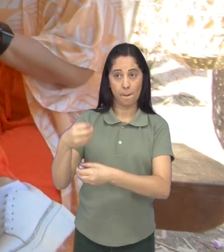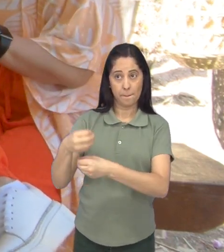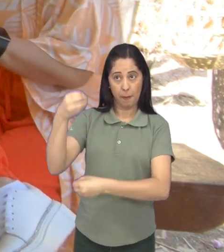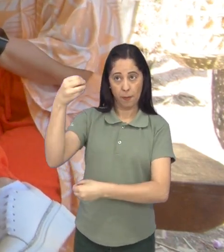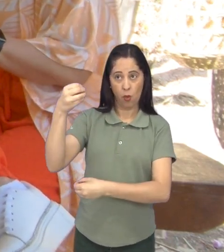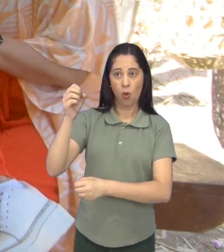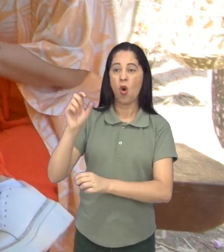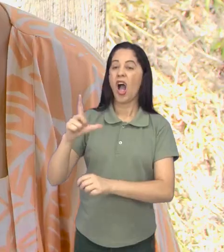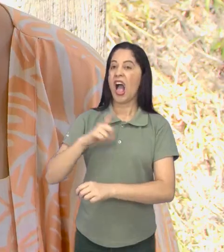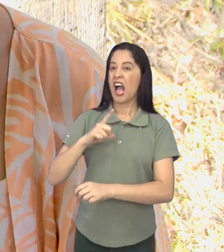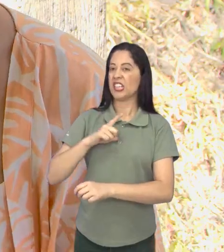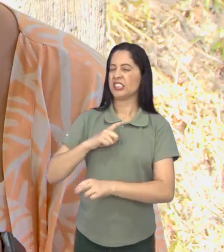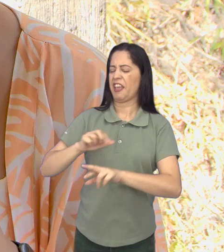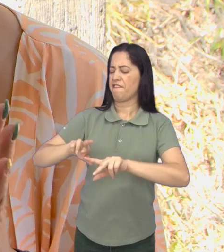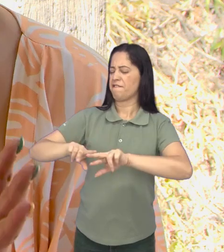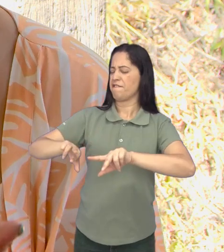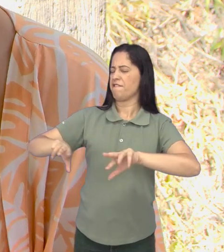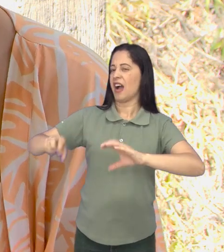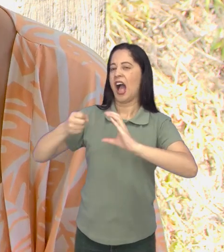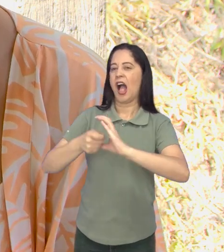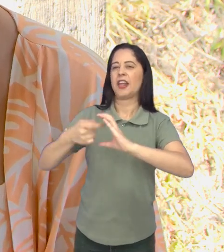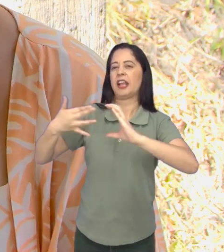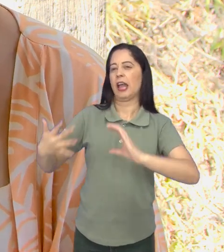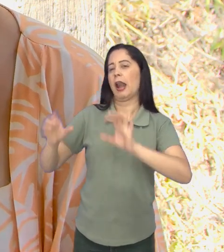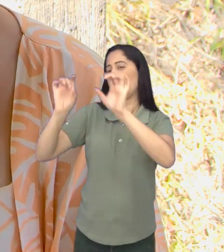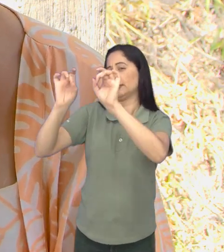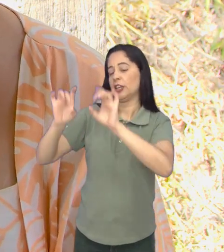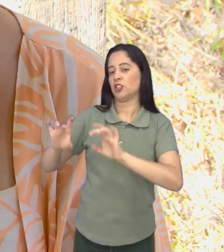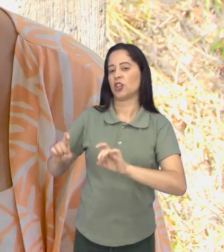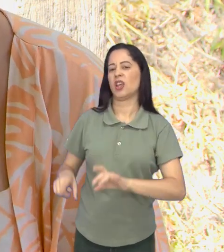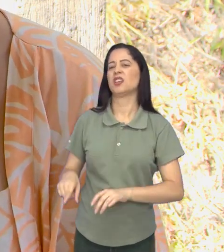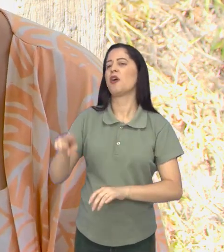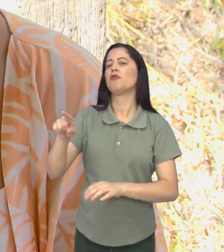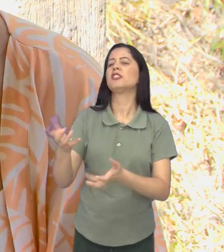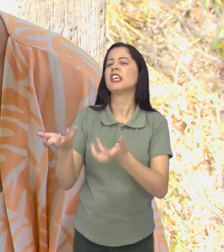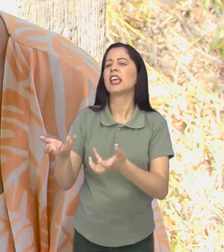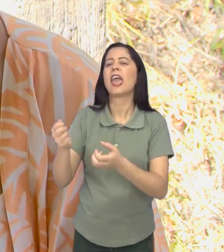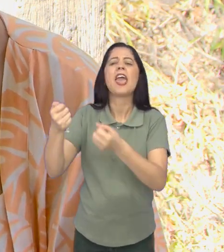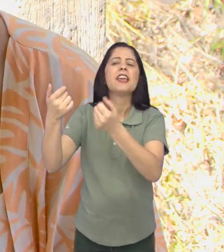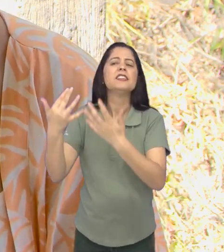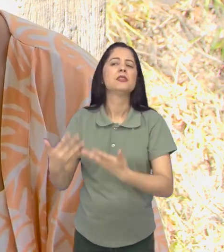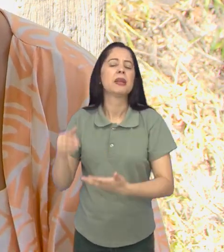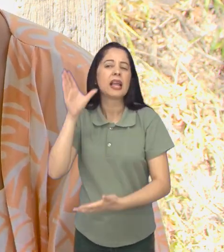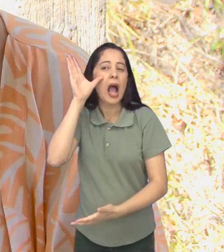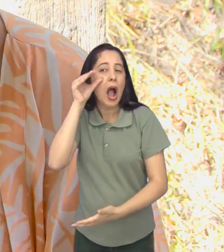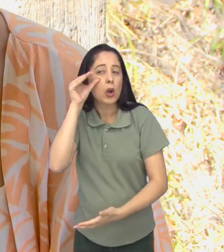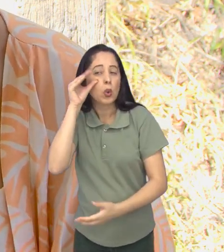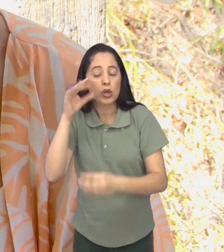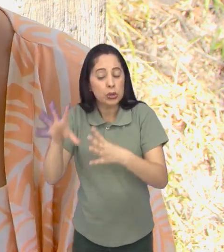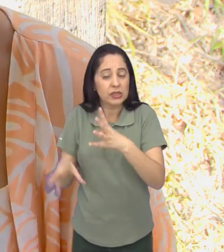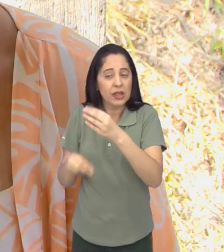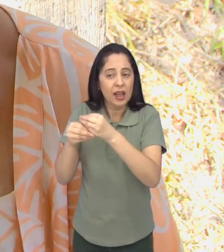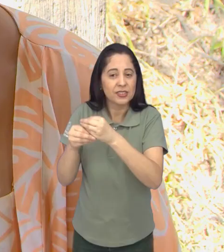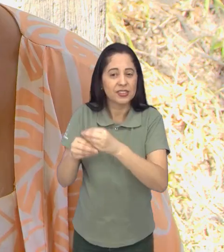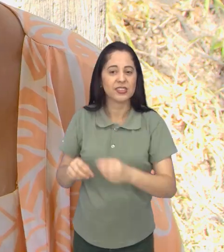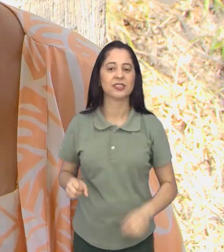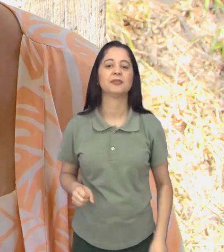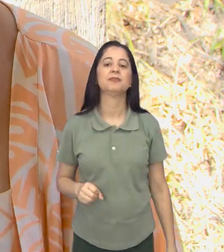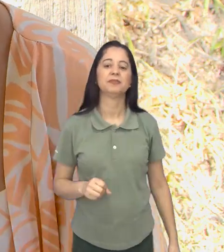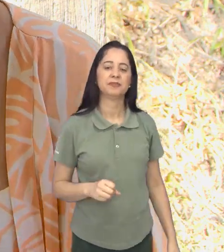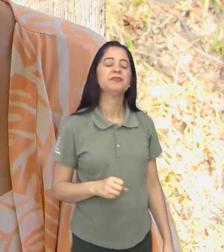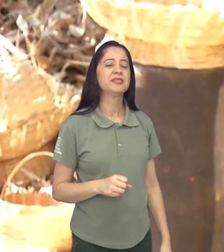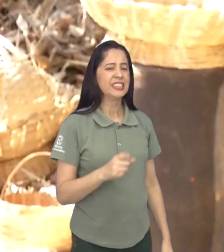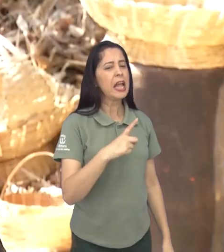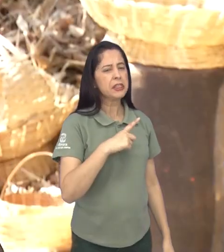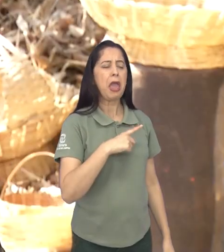muita utilidade. Você tem alguma, assim, curiosidade que você queira acrescentar que a gente possa